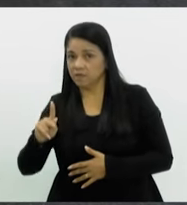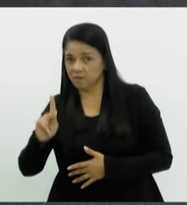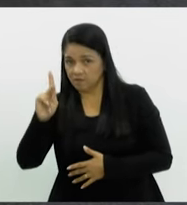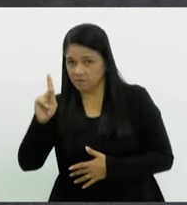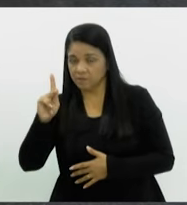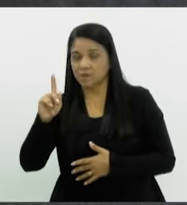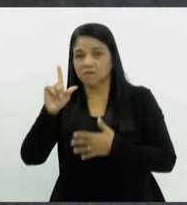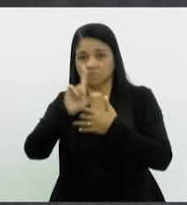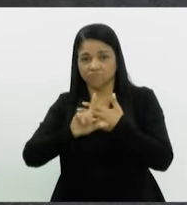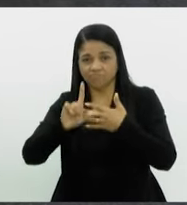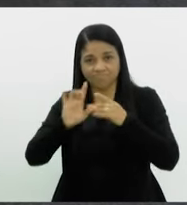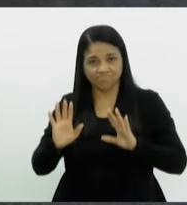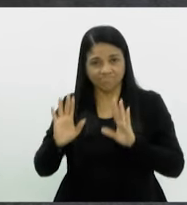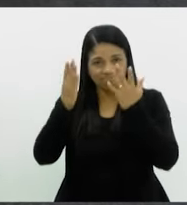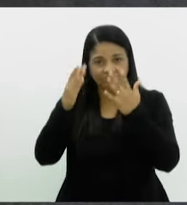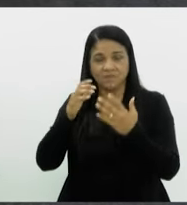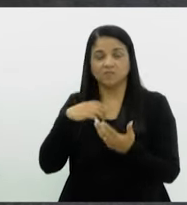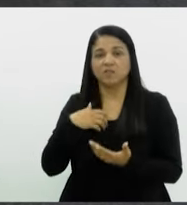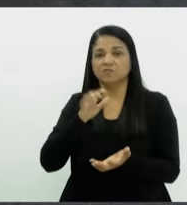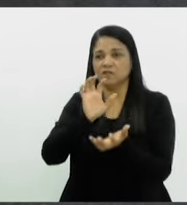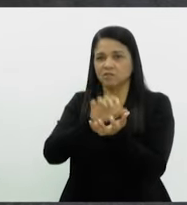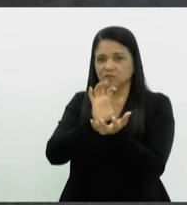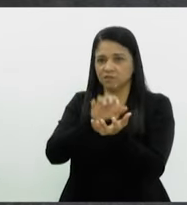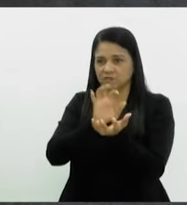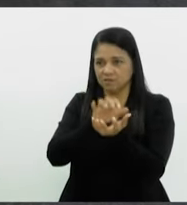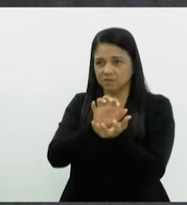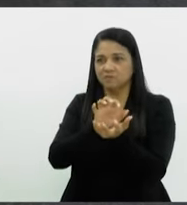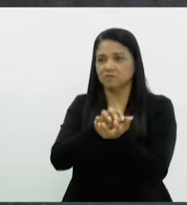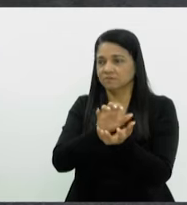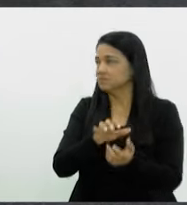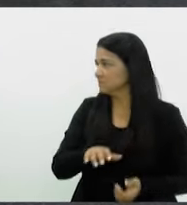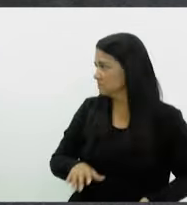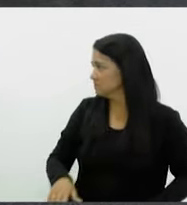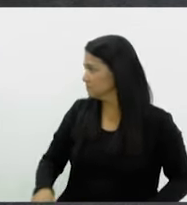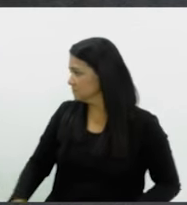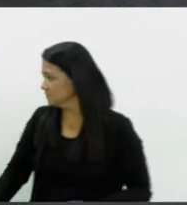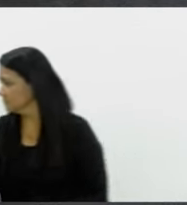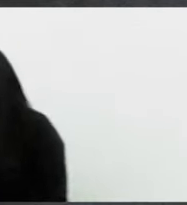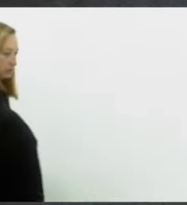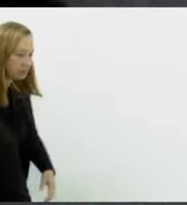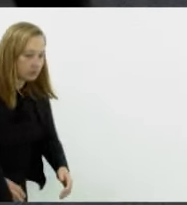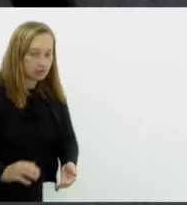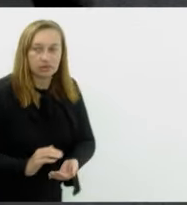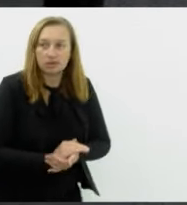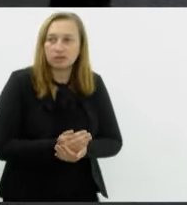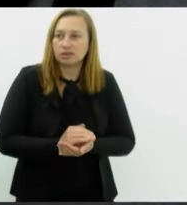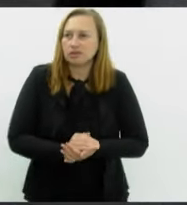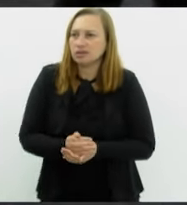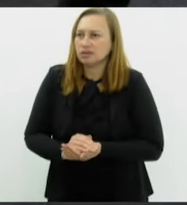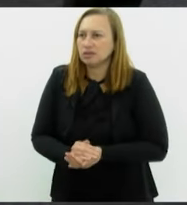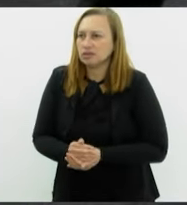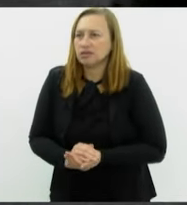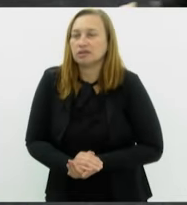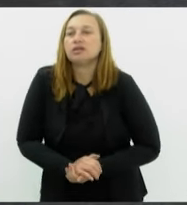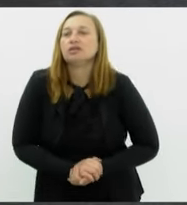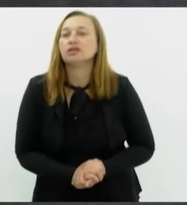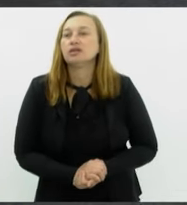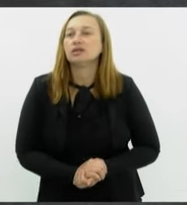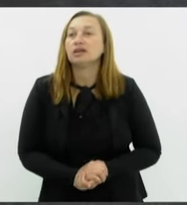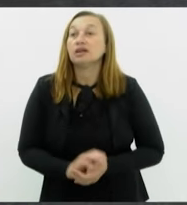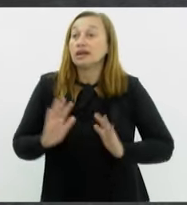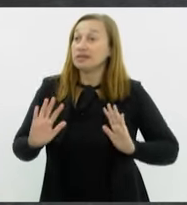Rio das Ostras. E esta festa, Tia Ju, tem início das atividades em 2015, essa